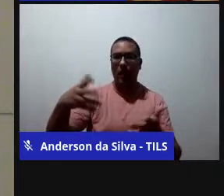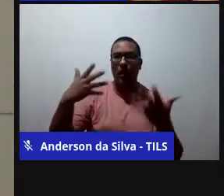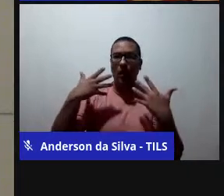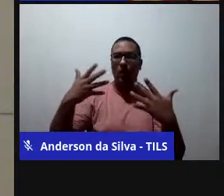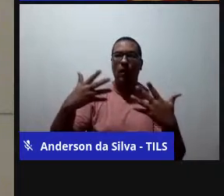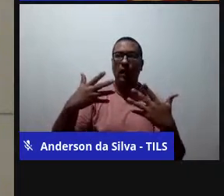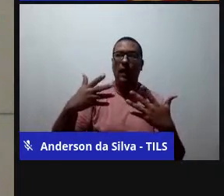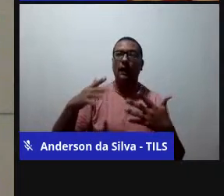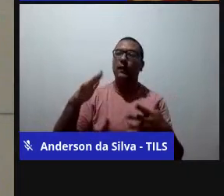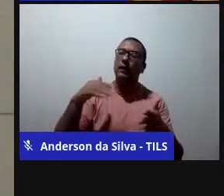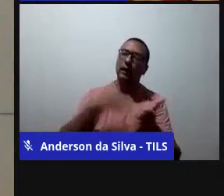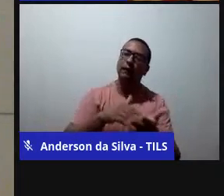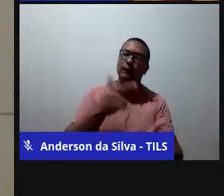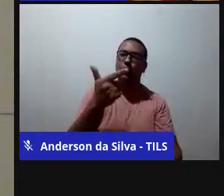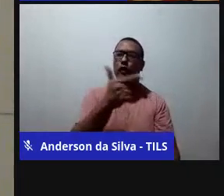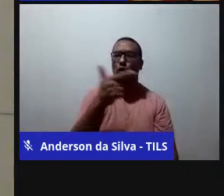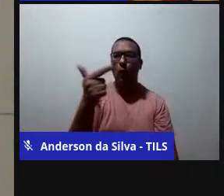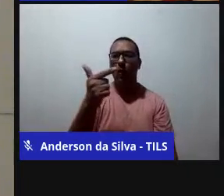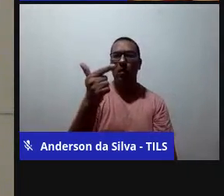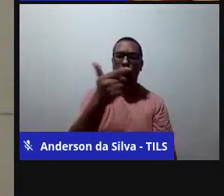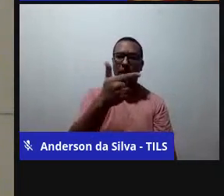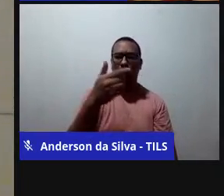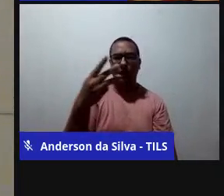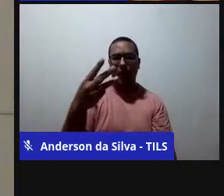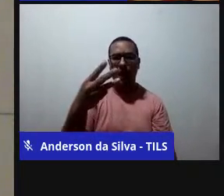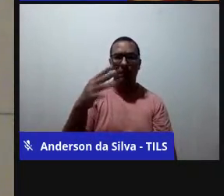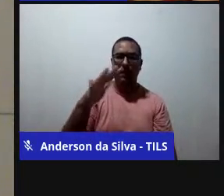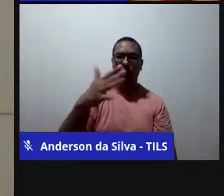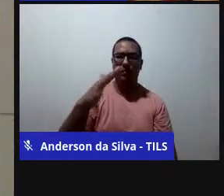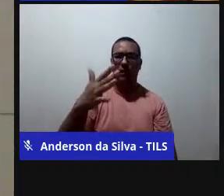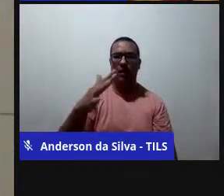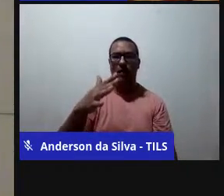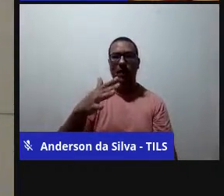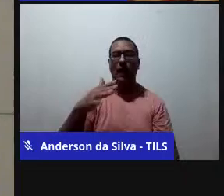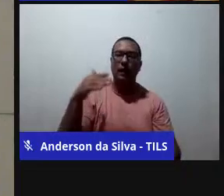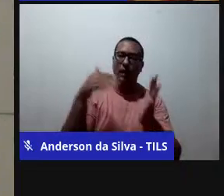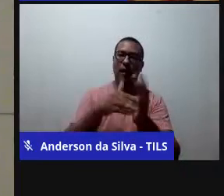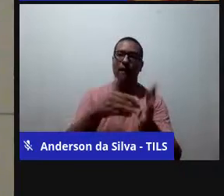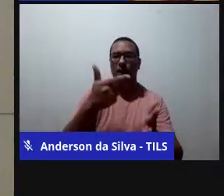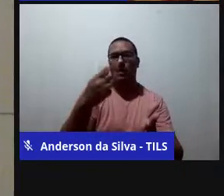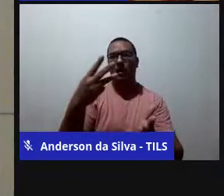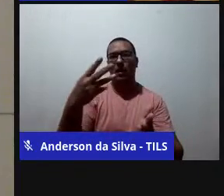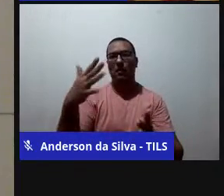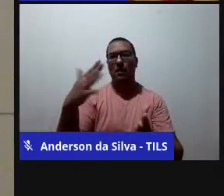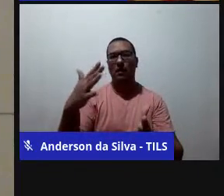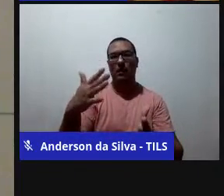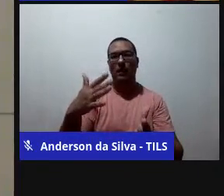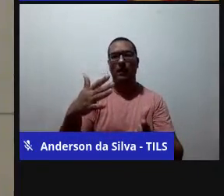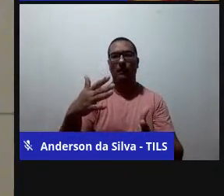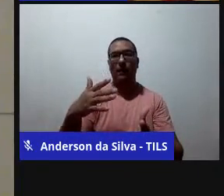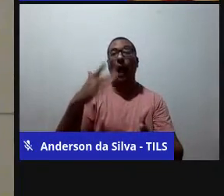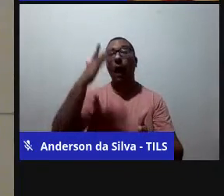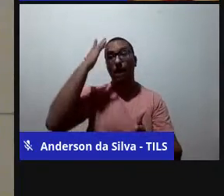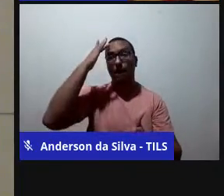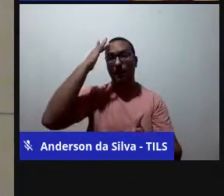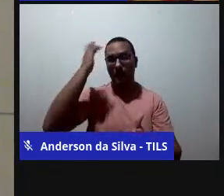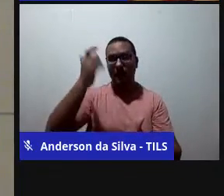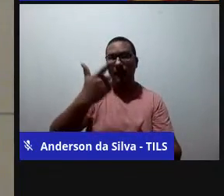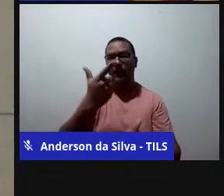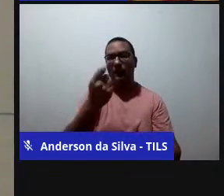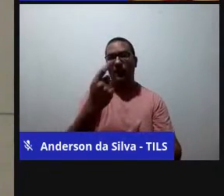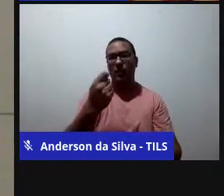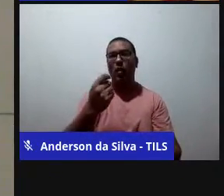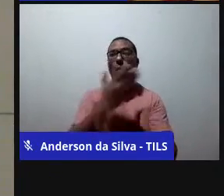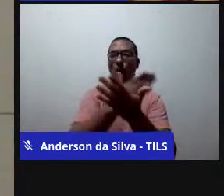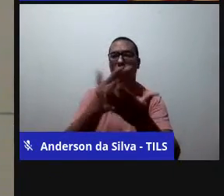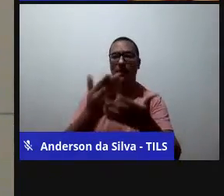sido 22, 23 graus, no máximo, né? Amanhã a temperatura máxima vai ser 20 graus, começa com 14